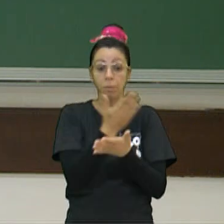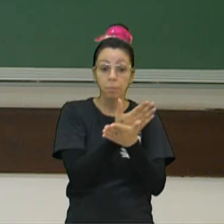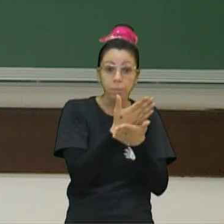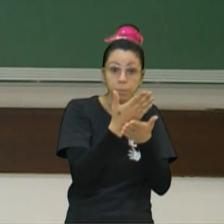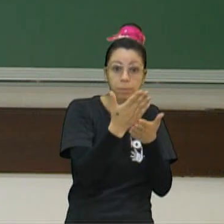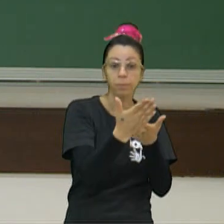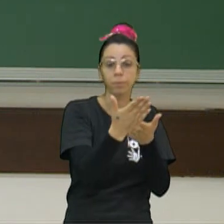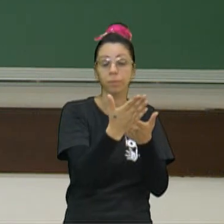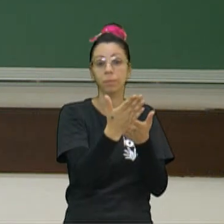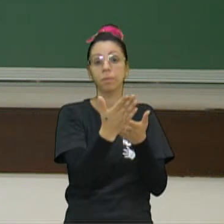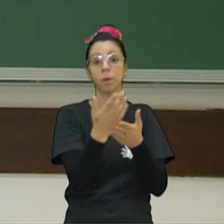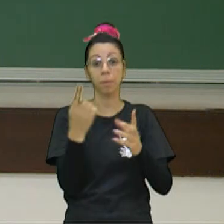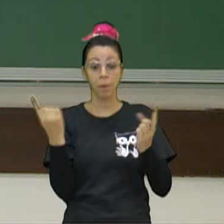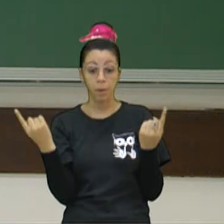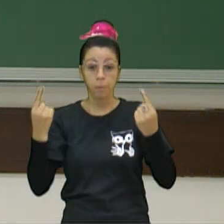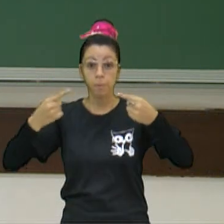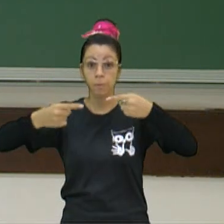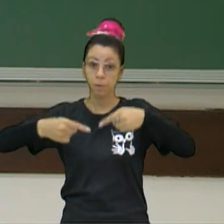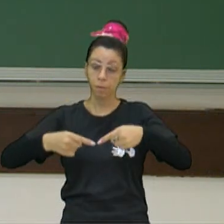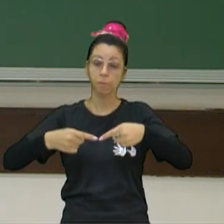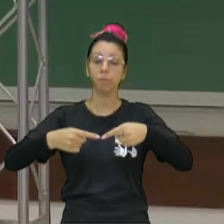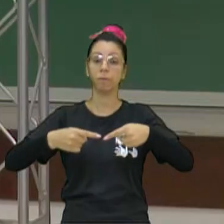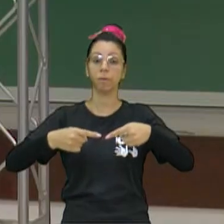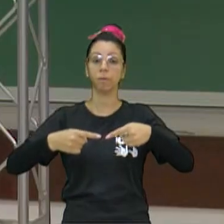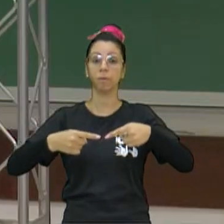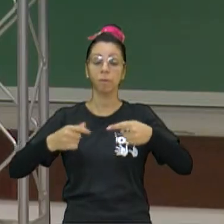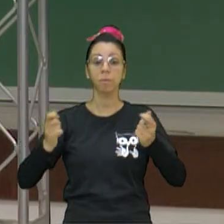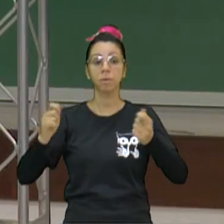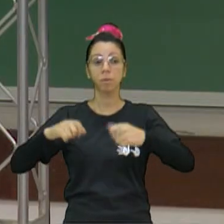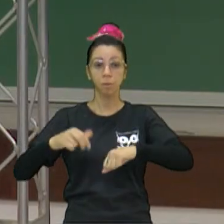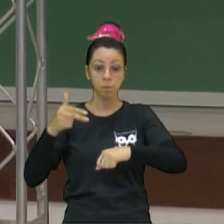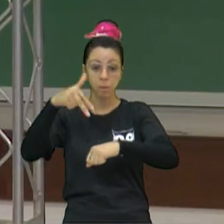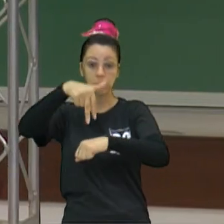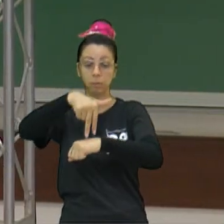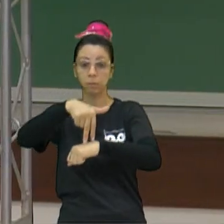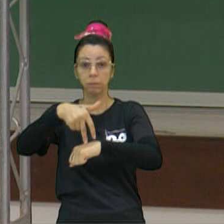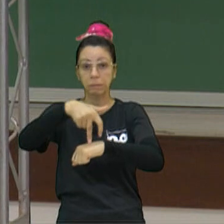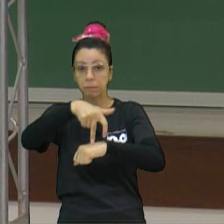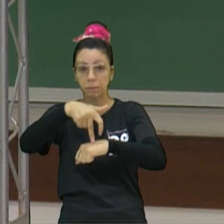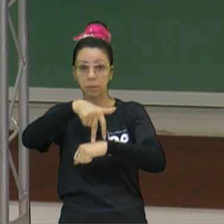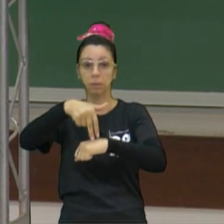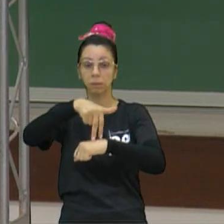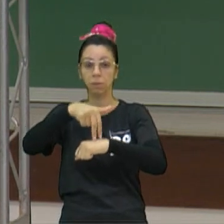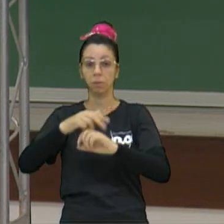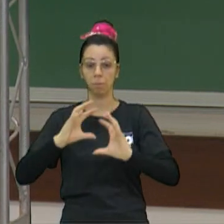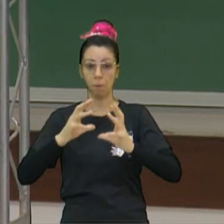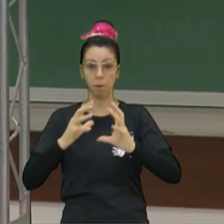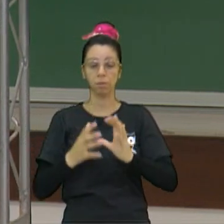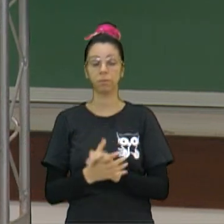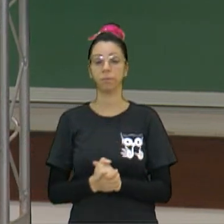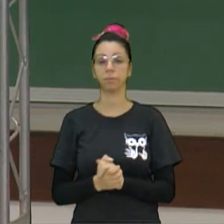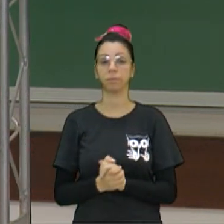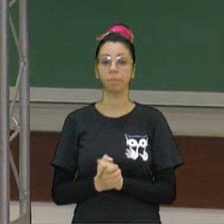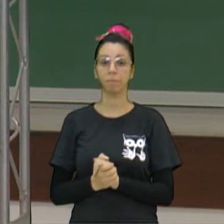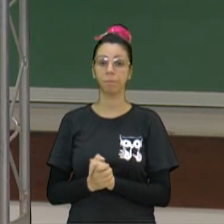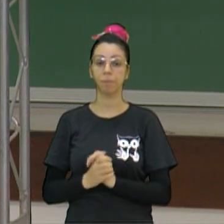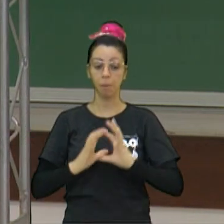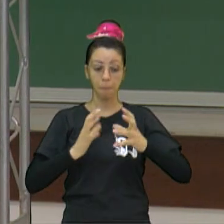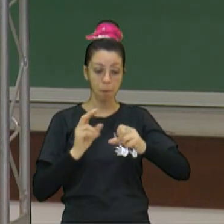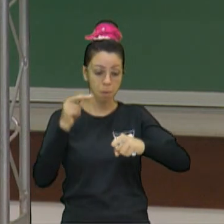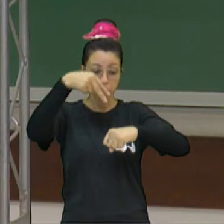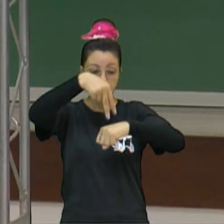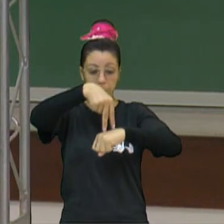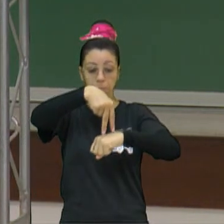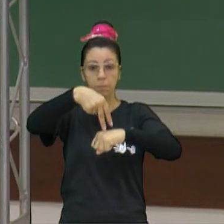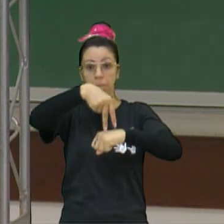no método. Então é um desafio bastante grande que sempre é colocado para o praticante do Pilates, né, ficar em pé em cima da